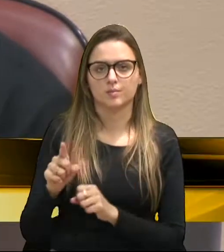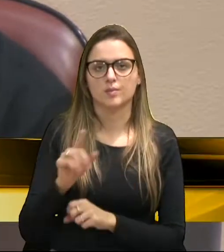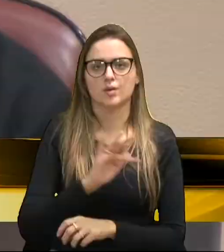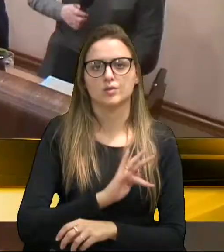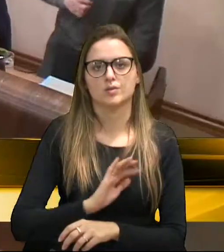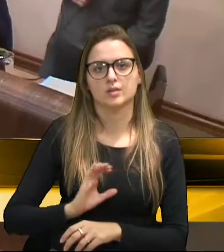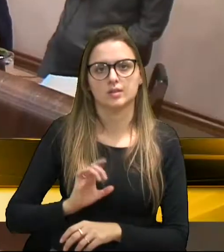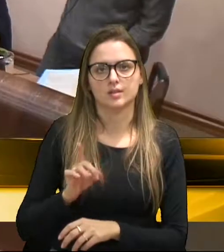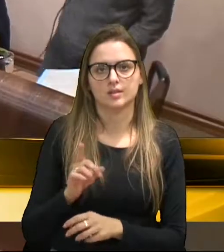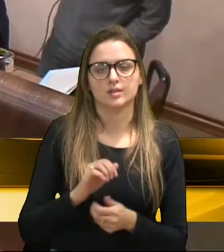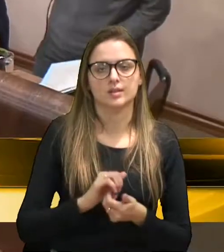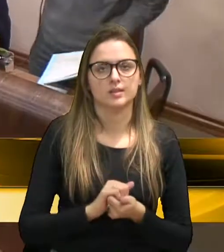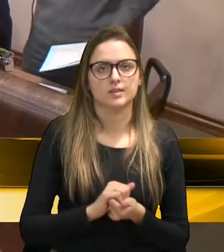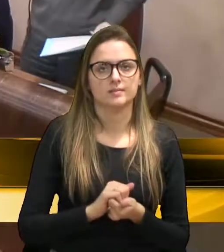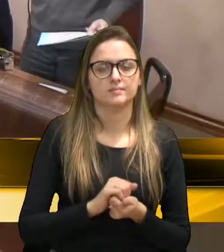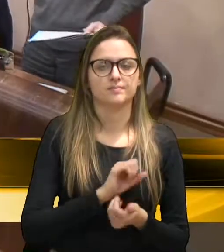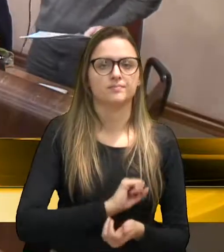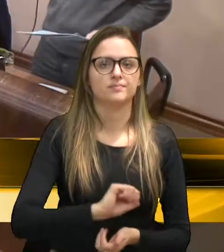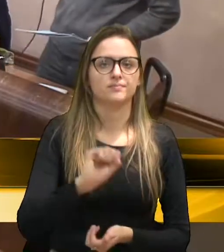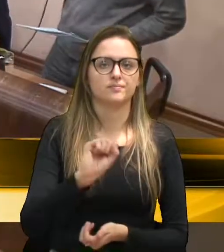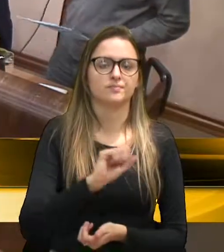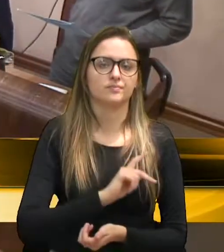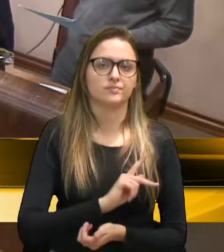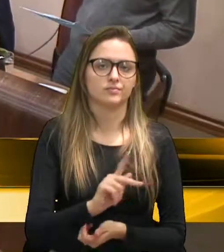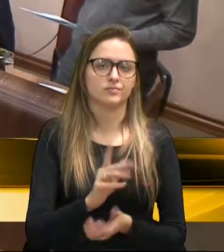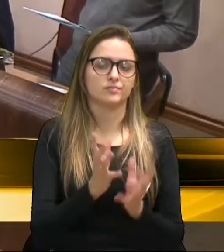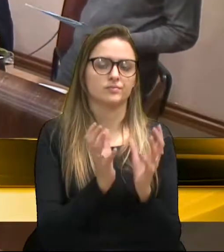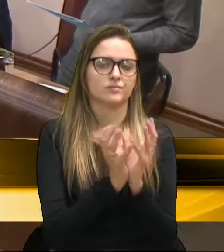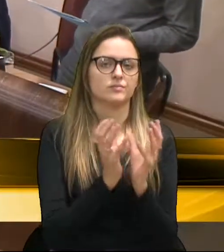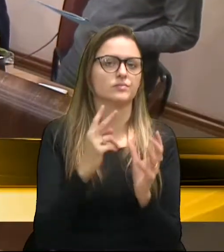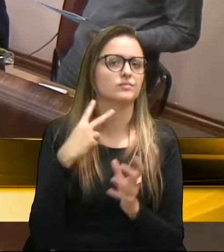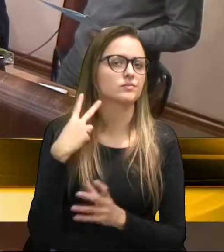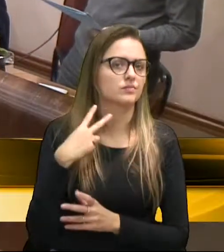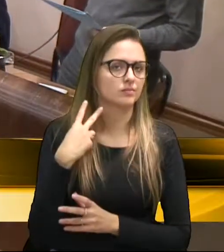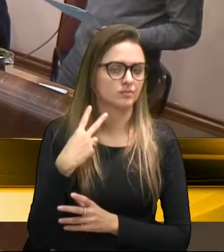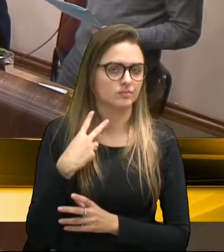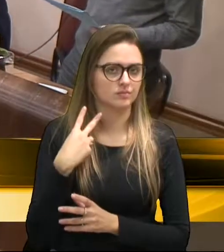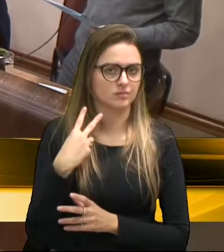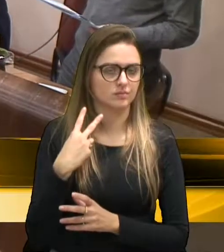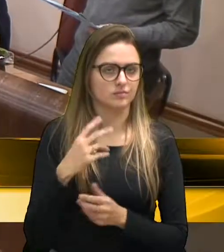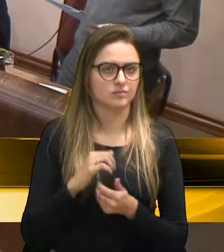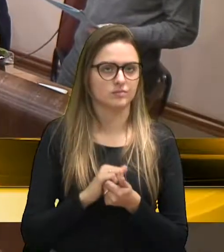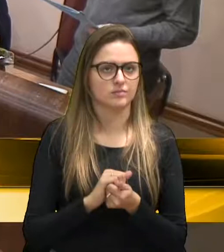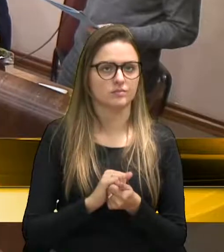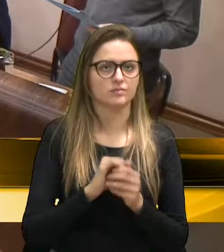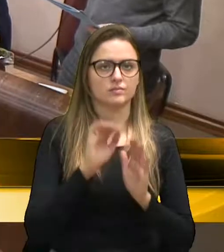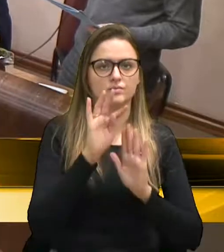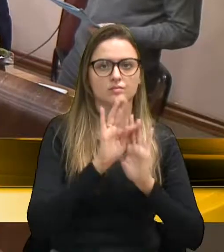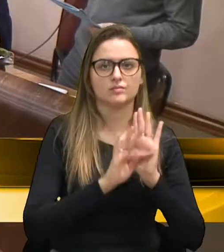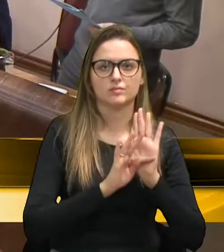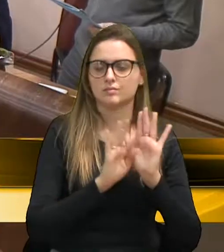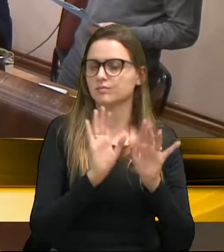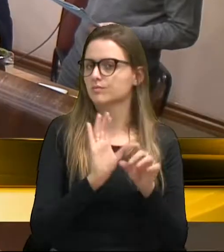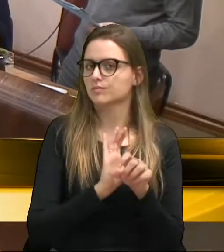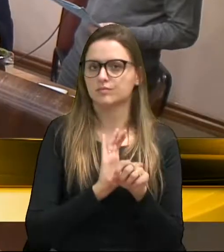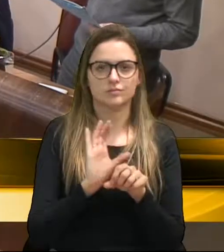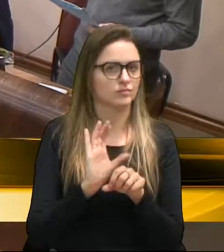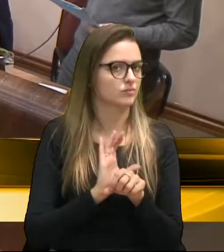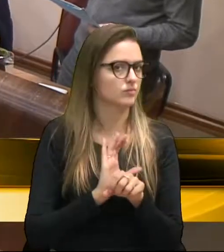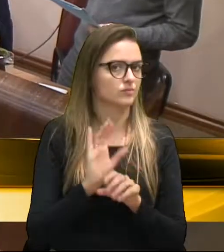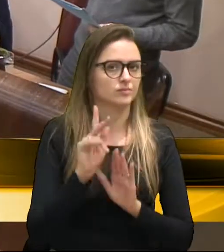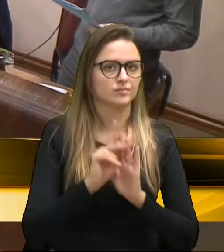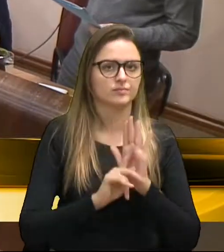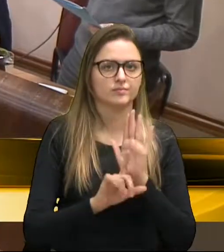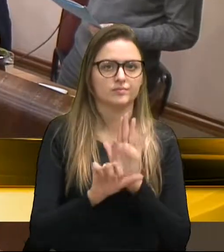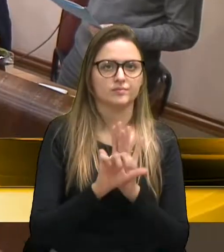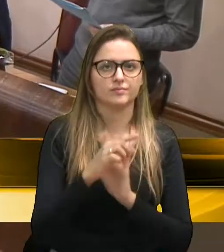vereador. Senhor presidente e colegas vereadores, esse parecer é pela inconstitucionalidade do